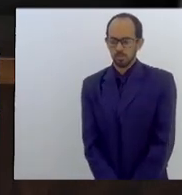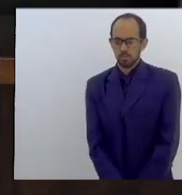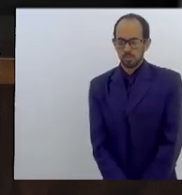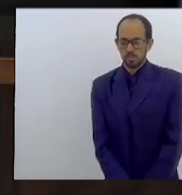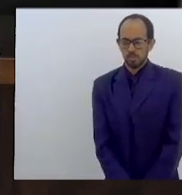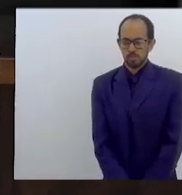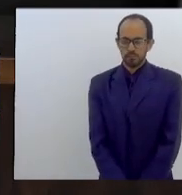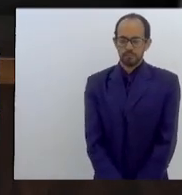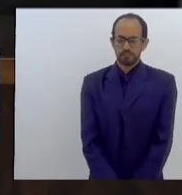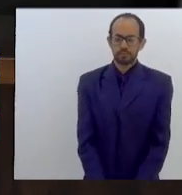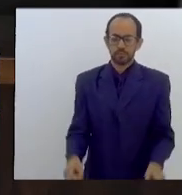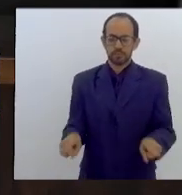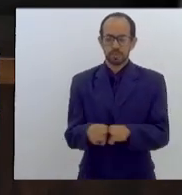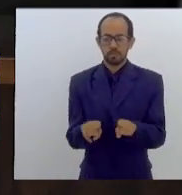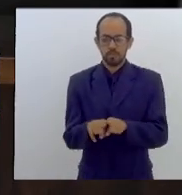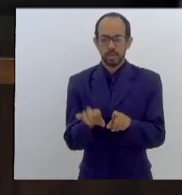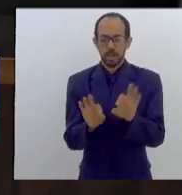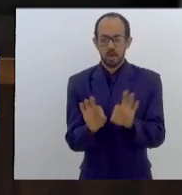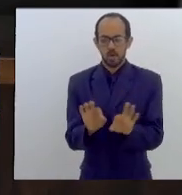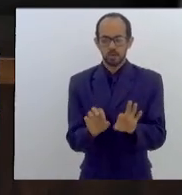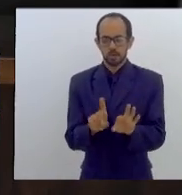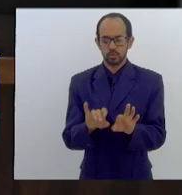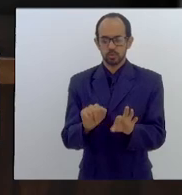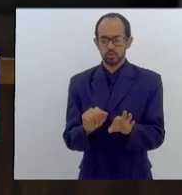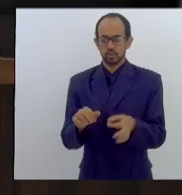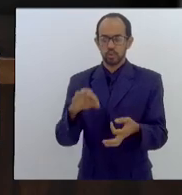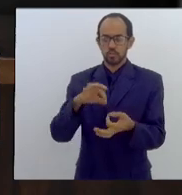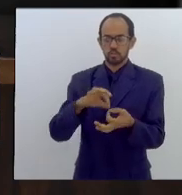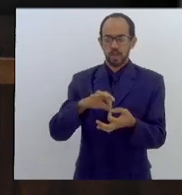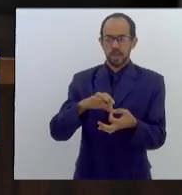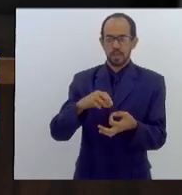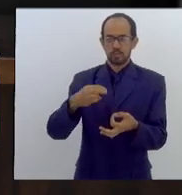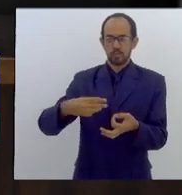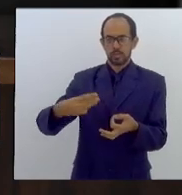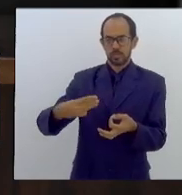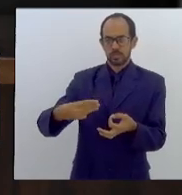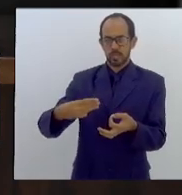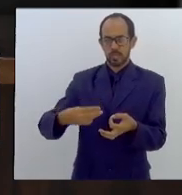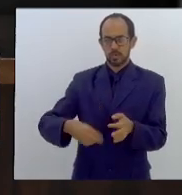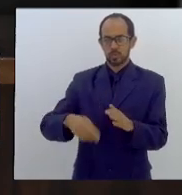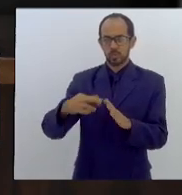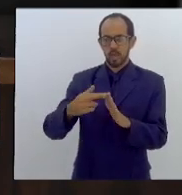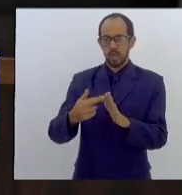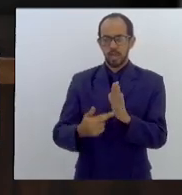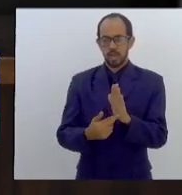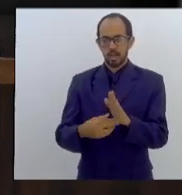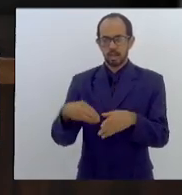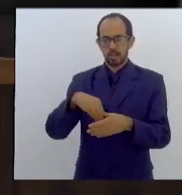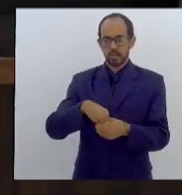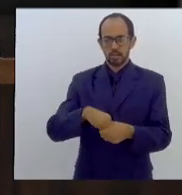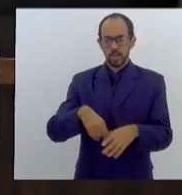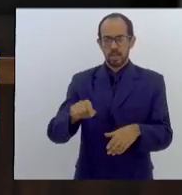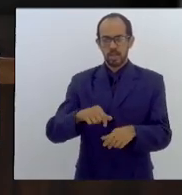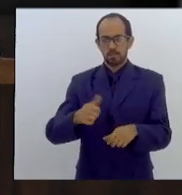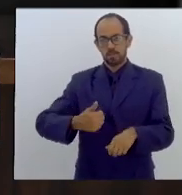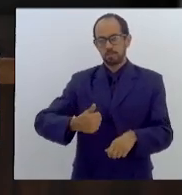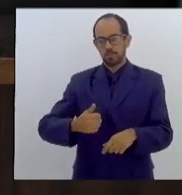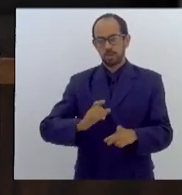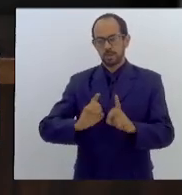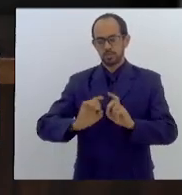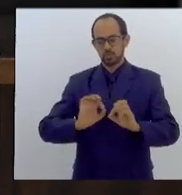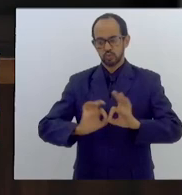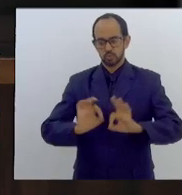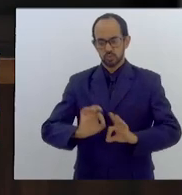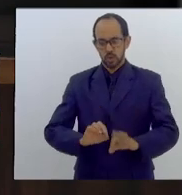Incluído na ordem do dia, de acordo com o parágrafo 3º do artigo 47 do Regimento Interno, em tramitação ordinária, em votação, primeira discussão, projeto de lei 4981